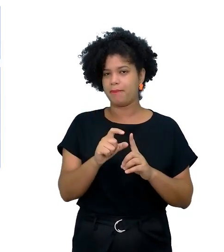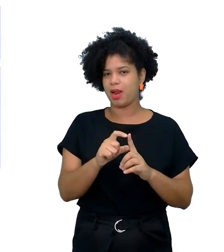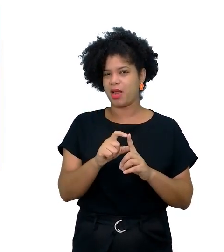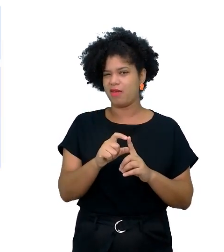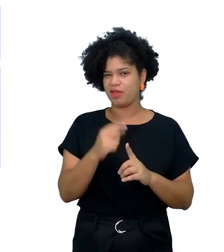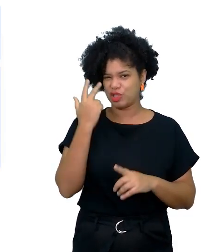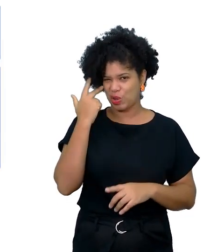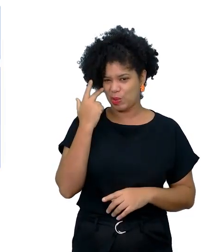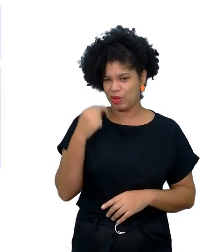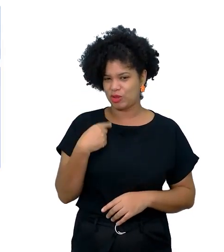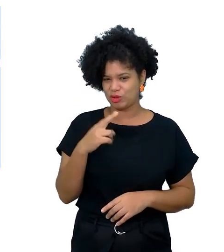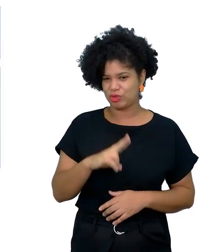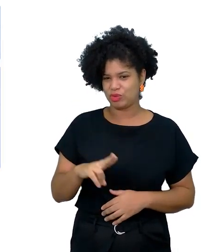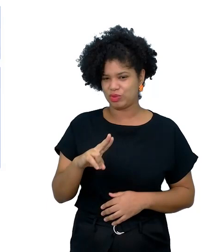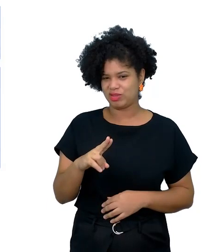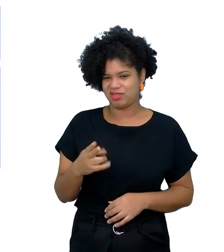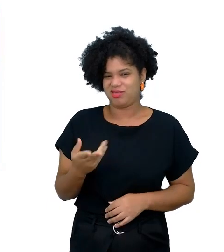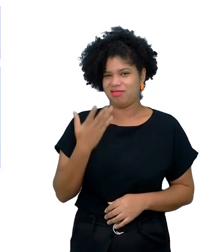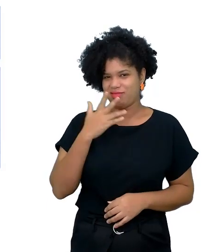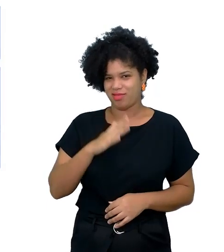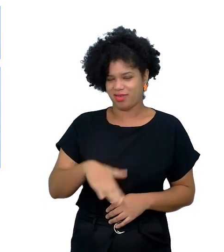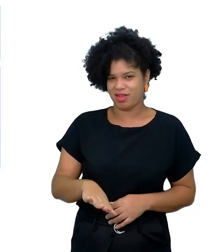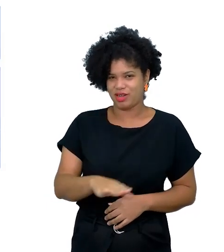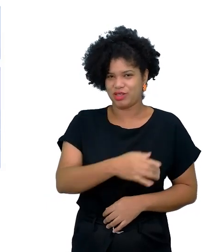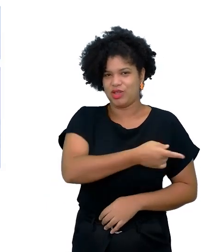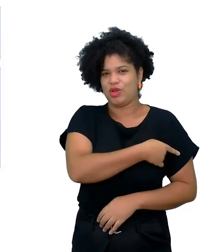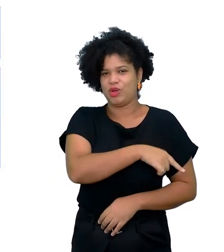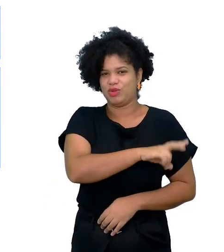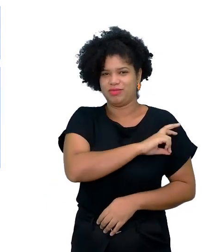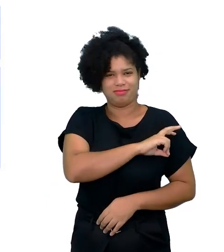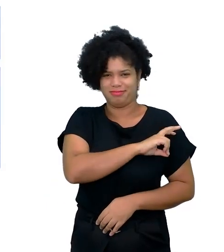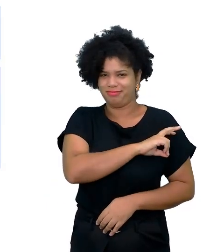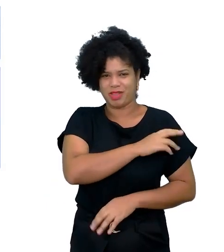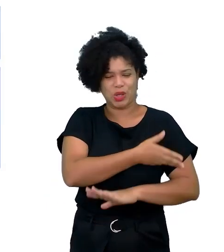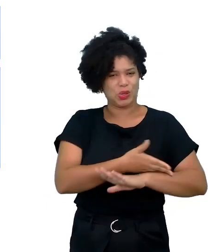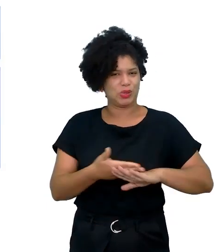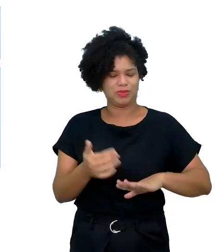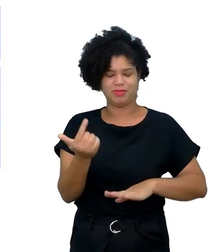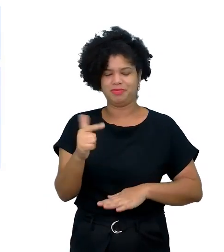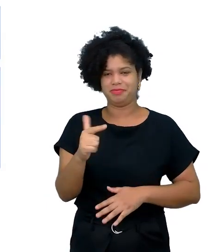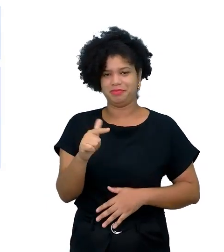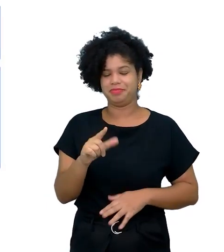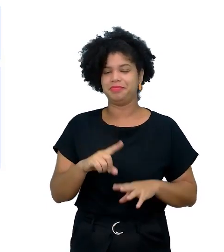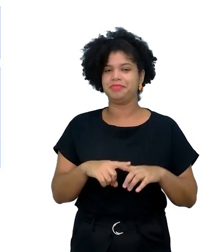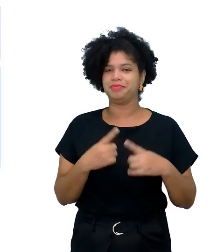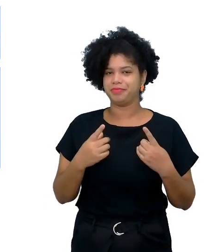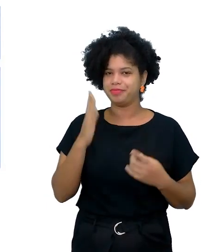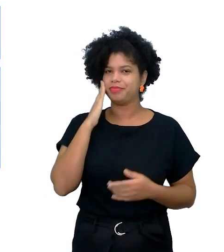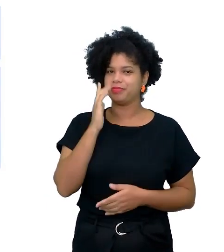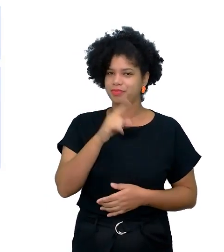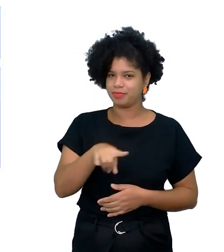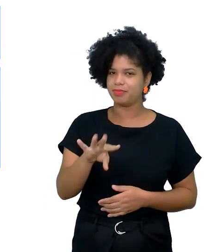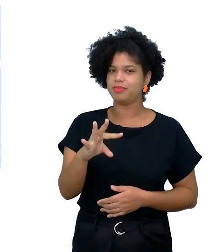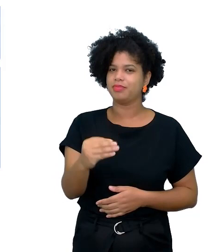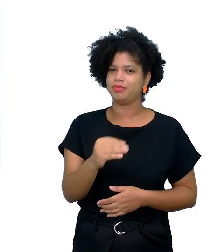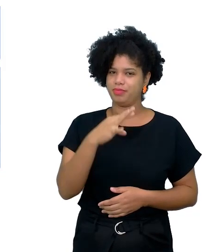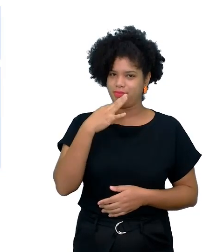muito comum entre os professores aí dos anos iniciais, né? Mas tenho certeza que todos